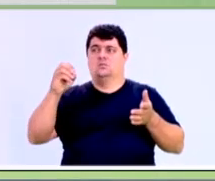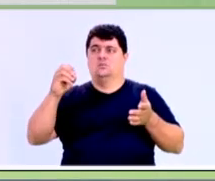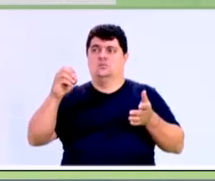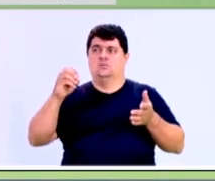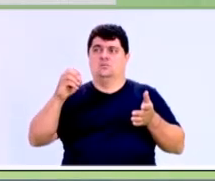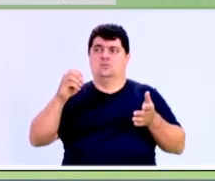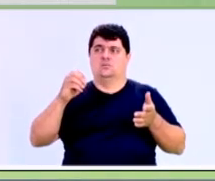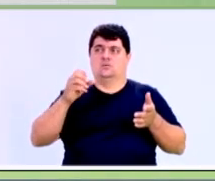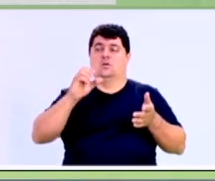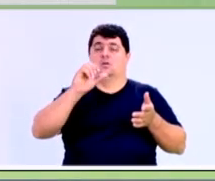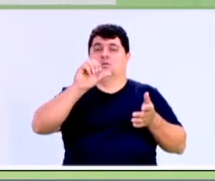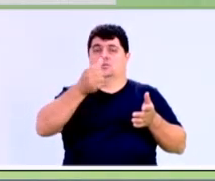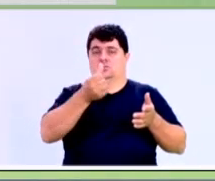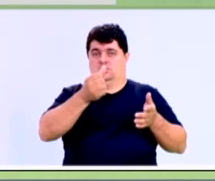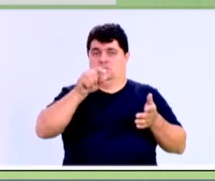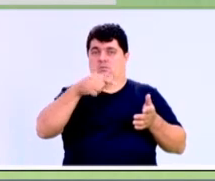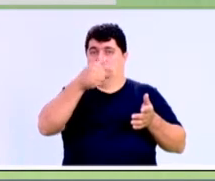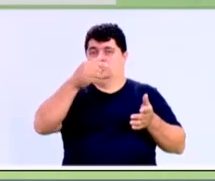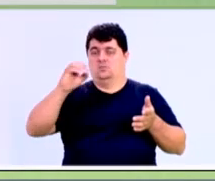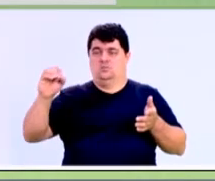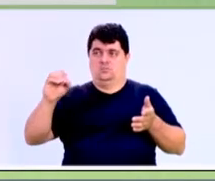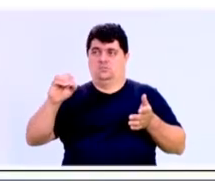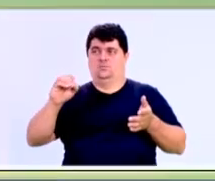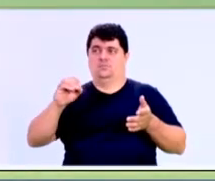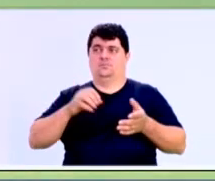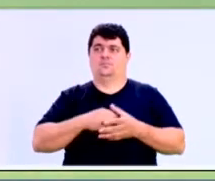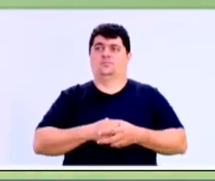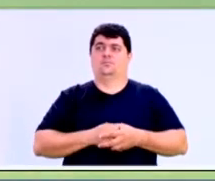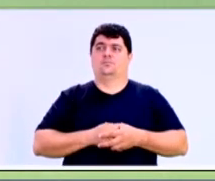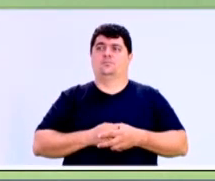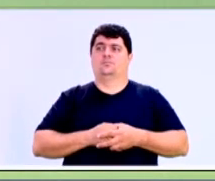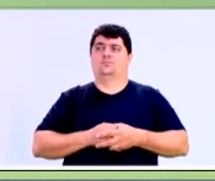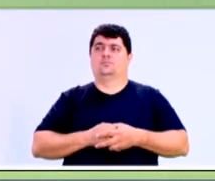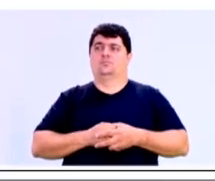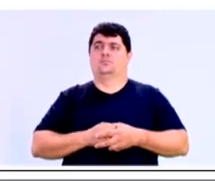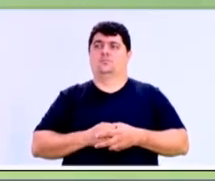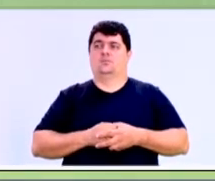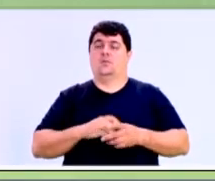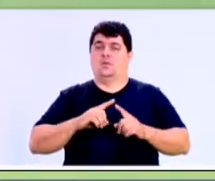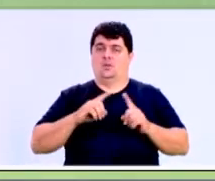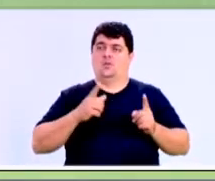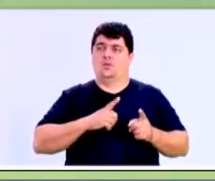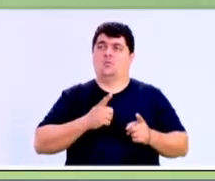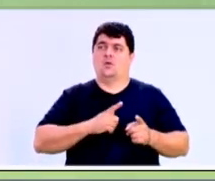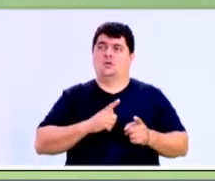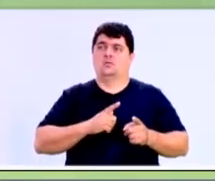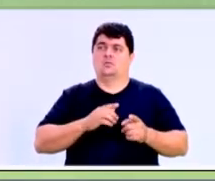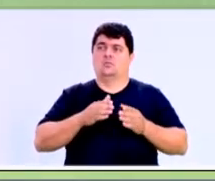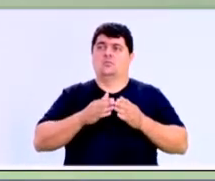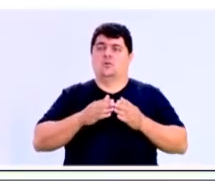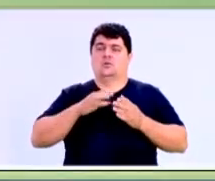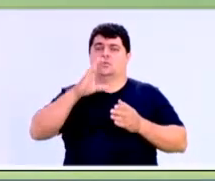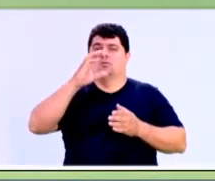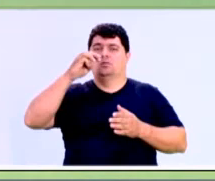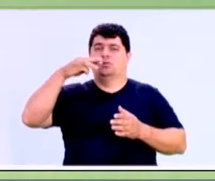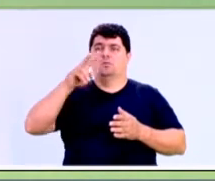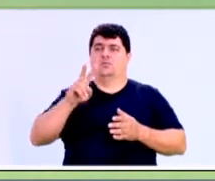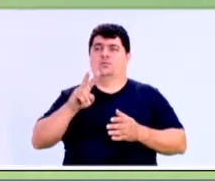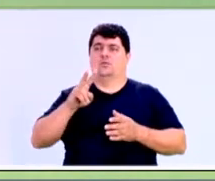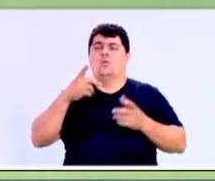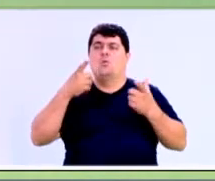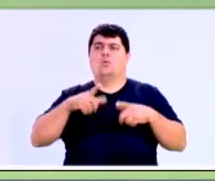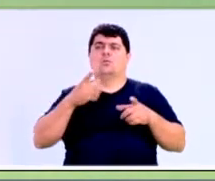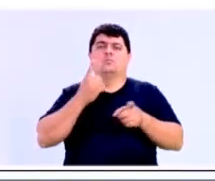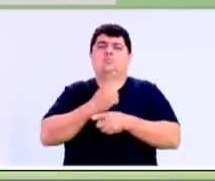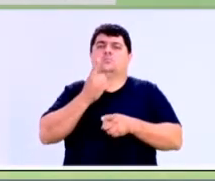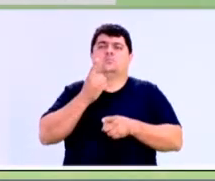6.700. Então, o valor do meu estoque é 6.700. Mas ele tem mais informação, professor. Ele pede também o CMV. Da onde que eu vou achar o